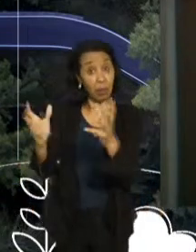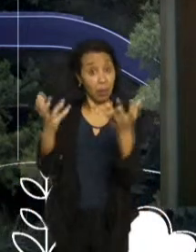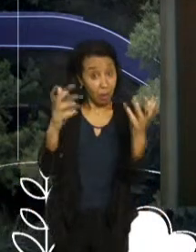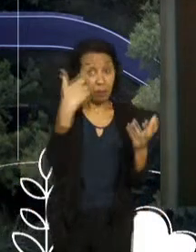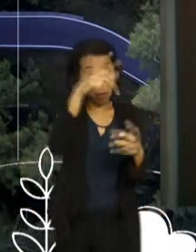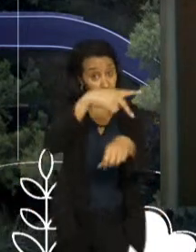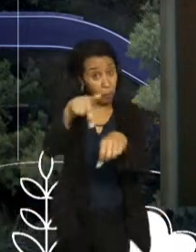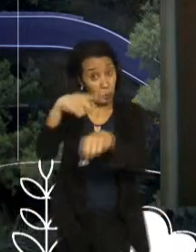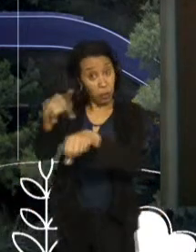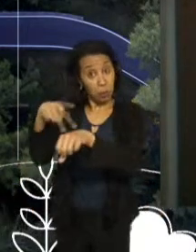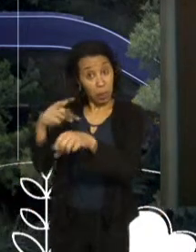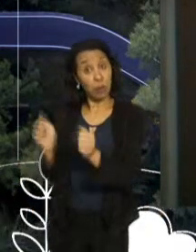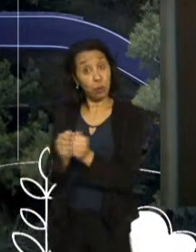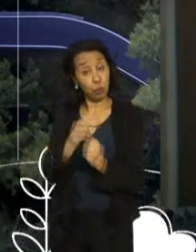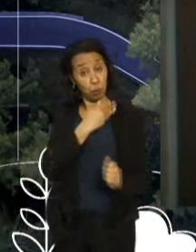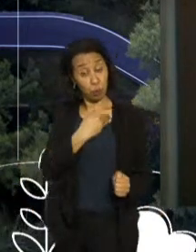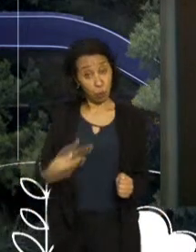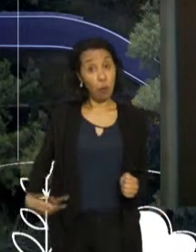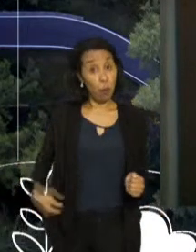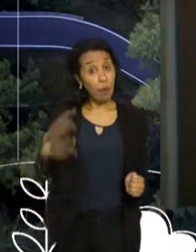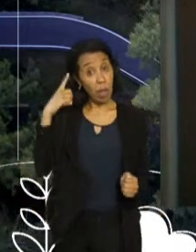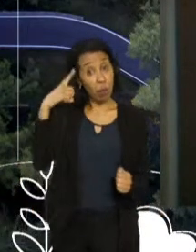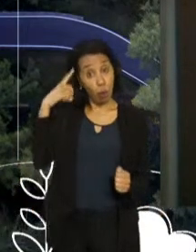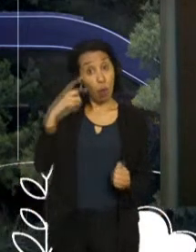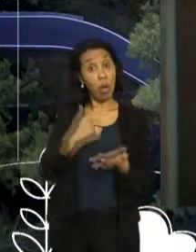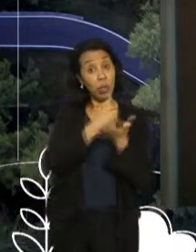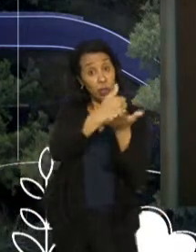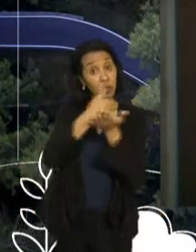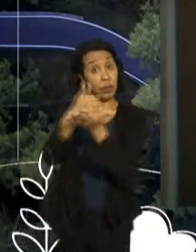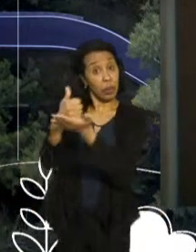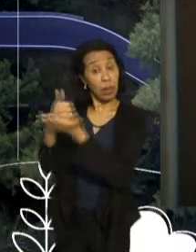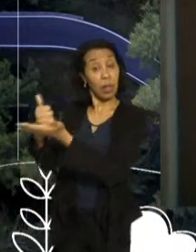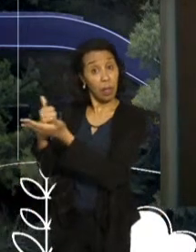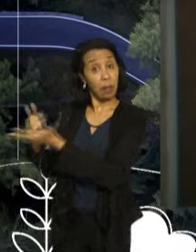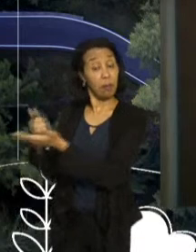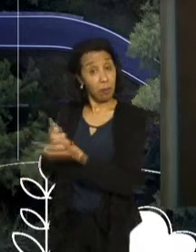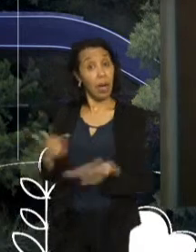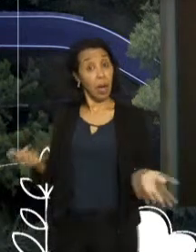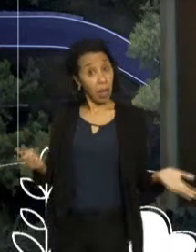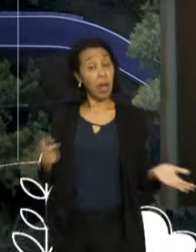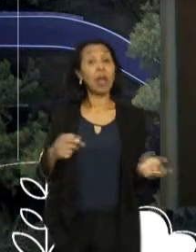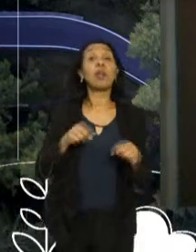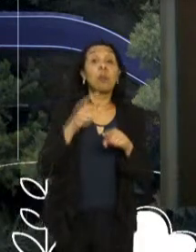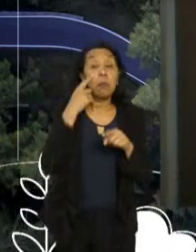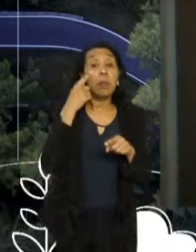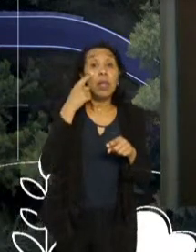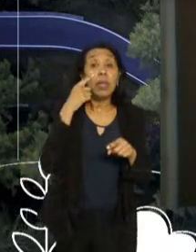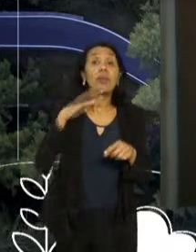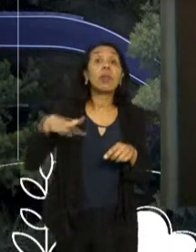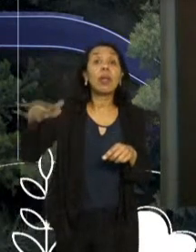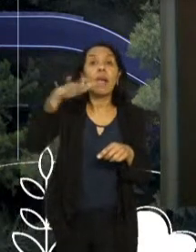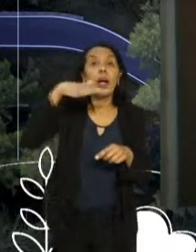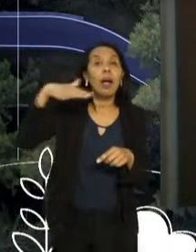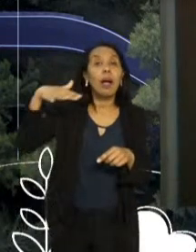países, junto com o governador João Dória, recentemente, à propina e aos Emirados Árabes, dada a